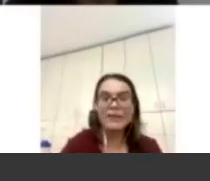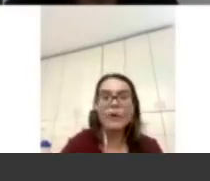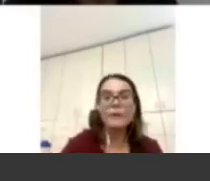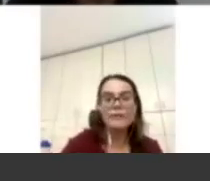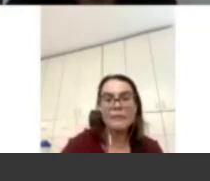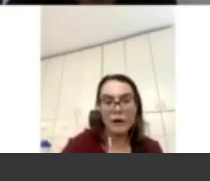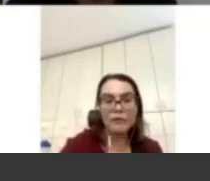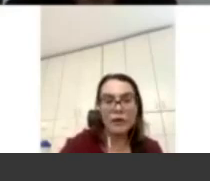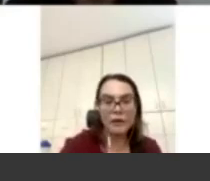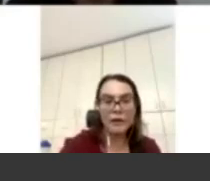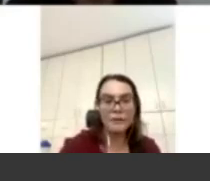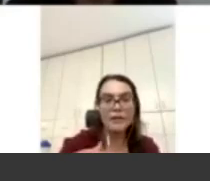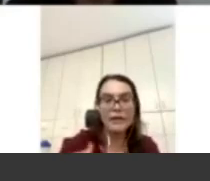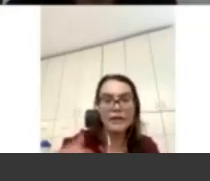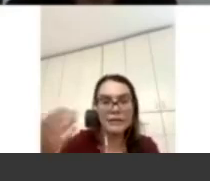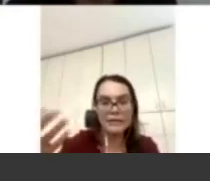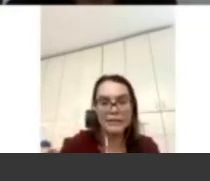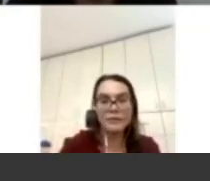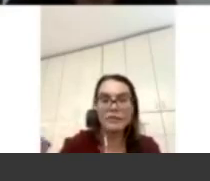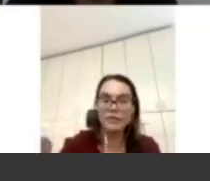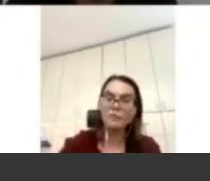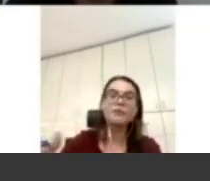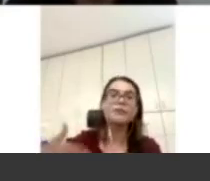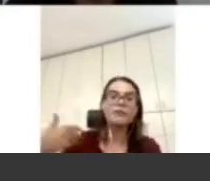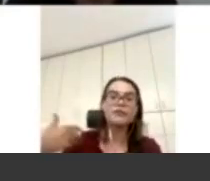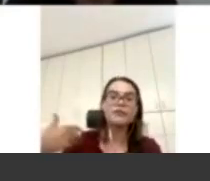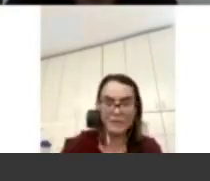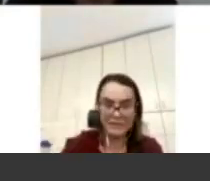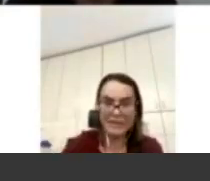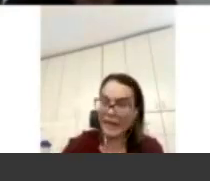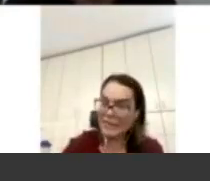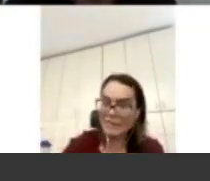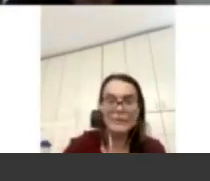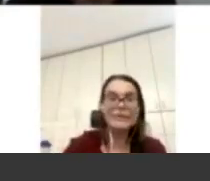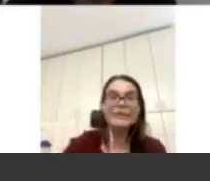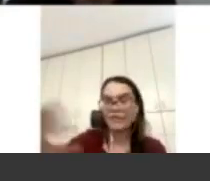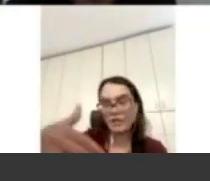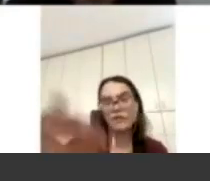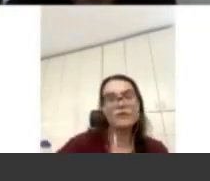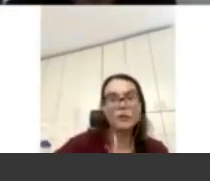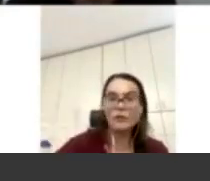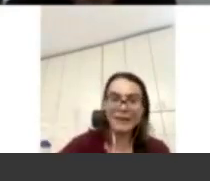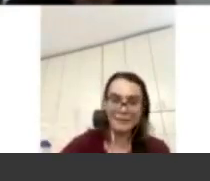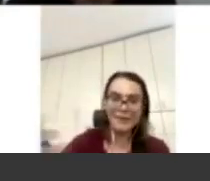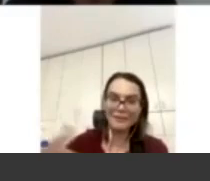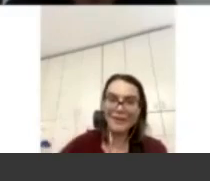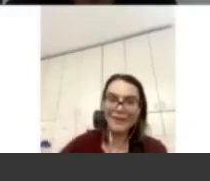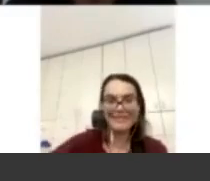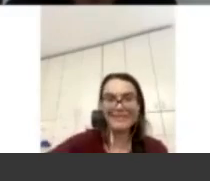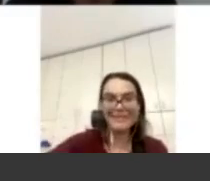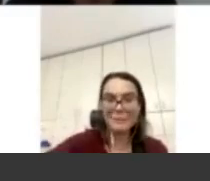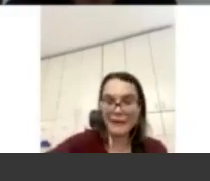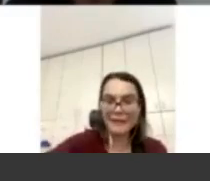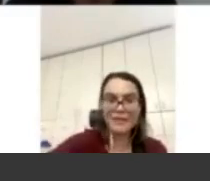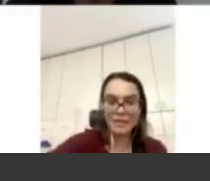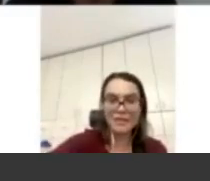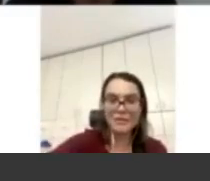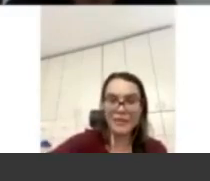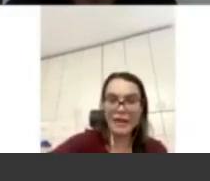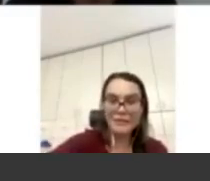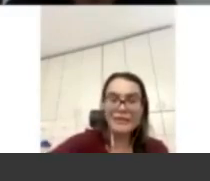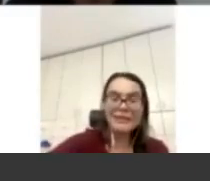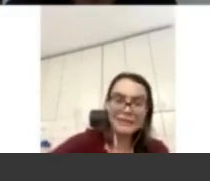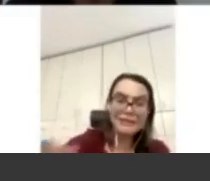treinada. O principal foco realmente era na questão do atendimento de DPOC e asma, e a gente viu que o treinamento e a estratégia PAC